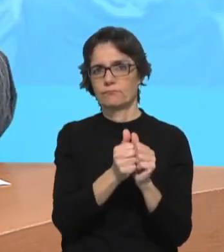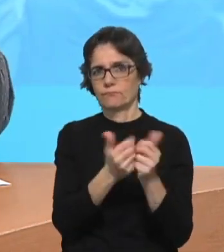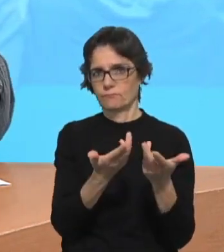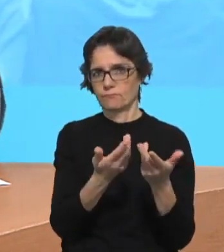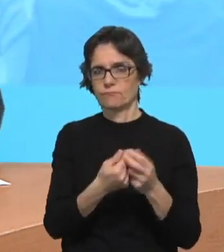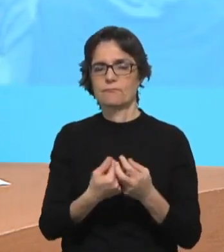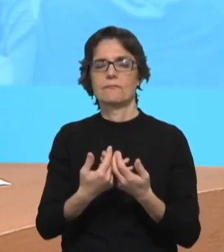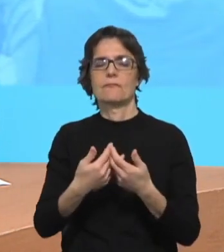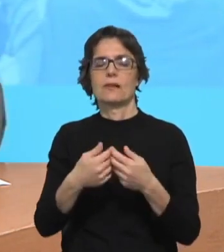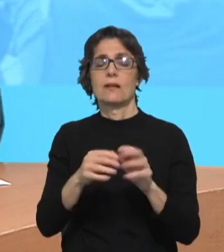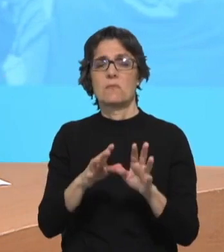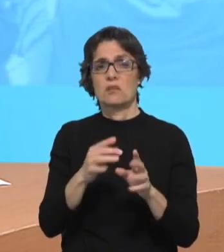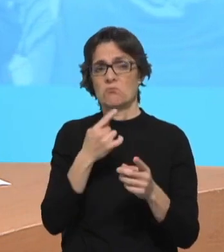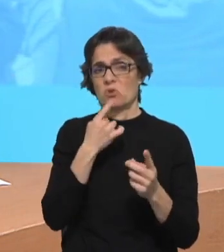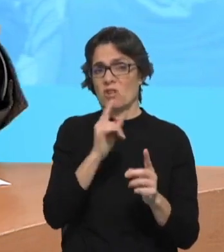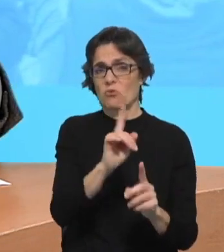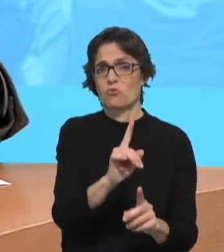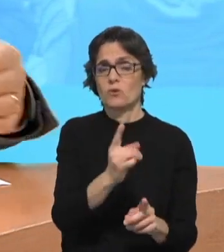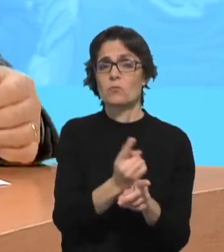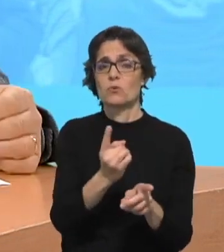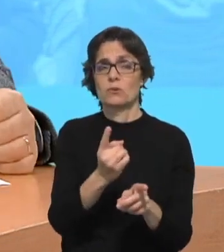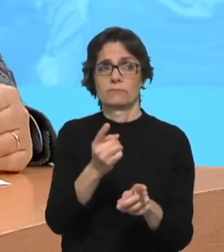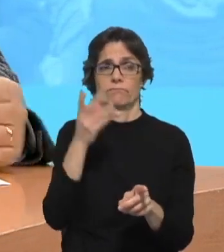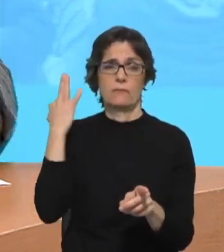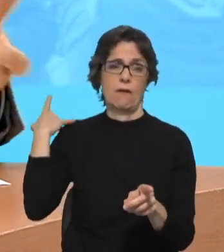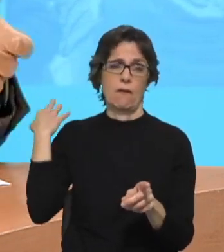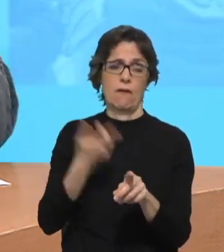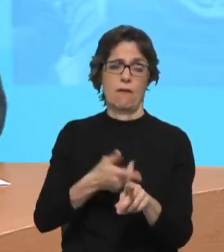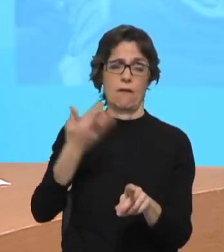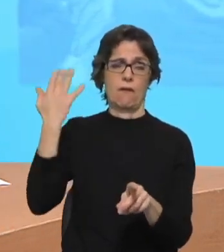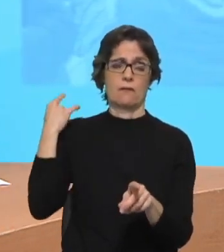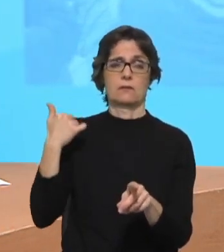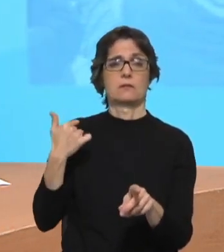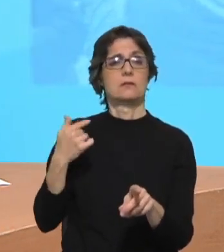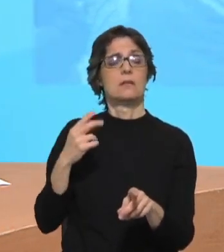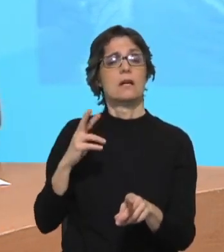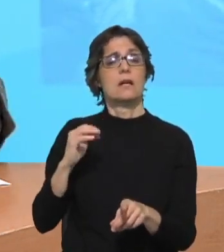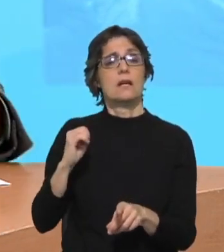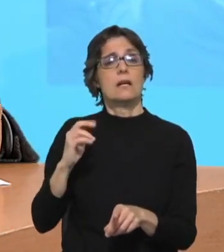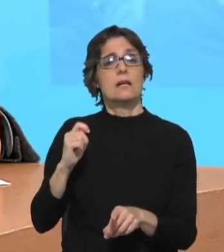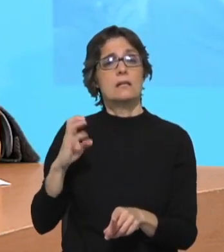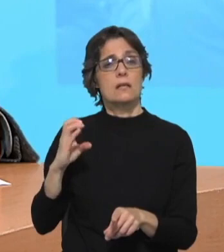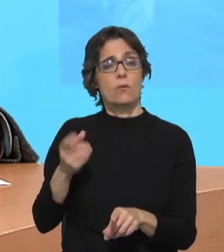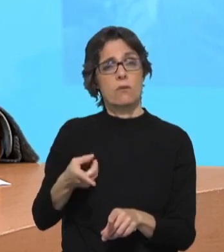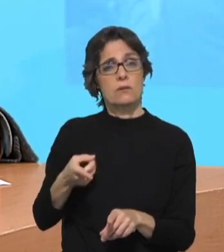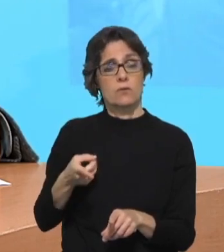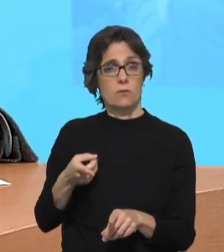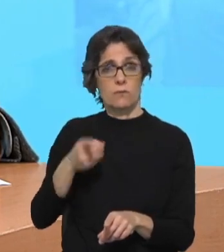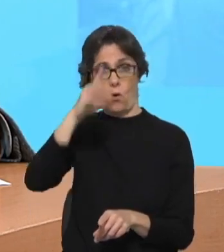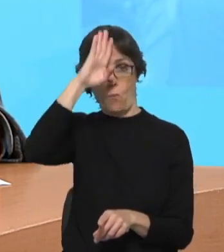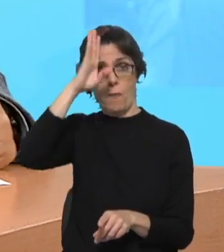não será tão estranho se pensarmos que, por exemplo, desde o século XIX, os Papas se têm pronunciado sempre sobre o